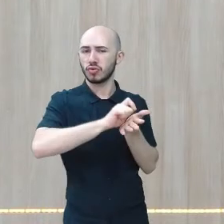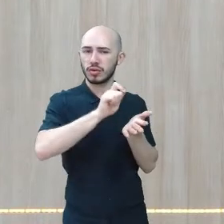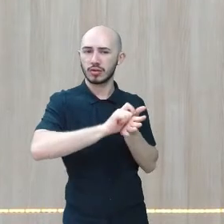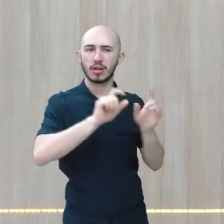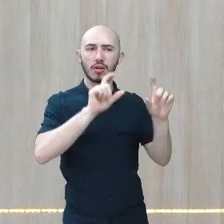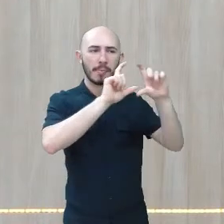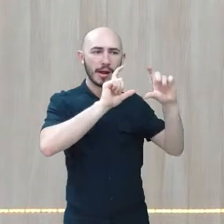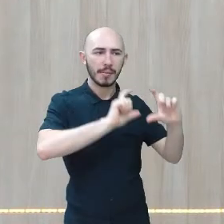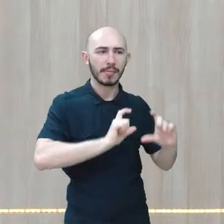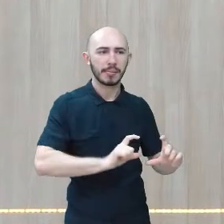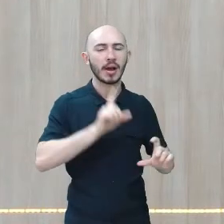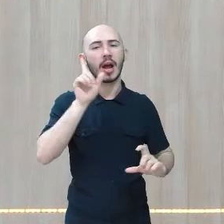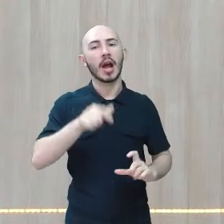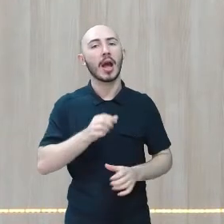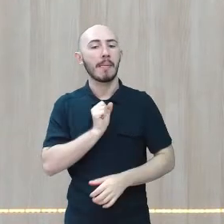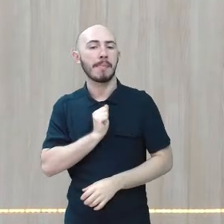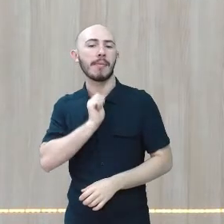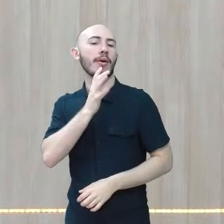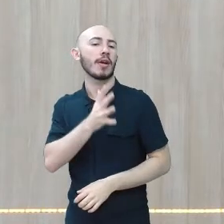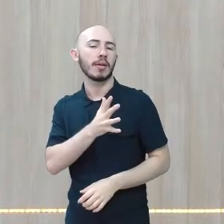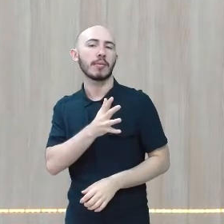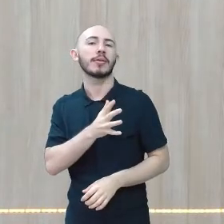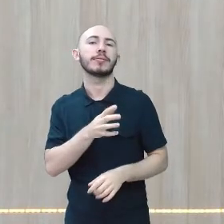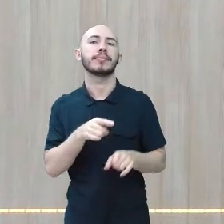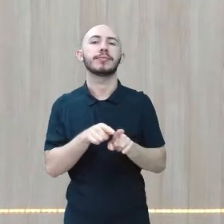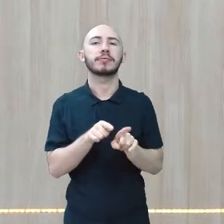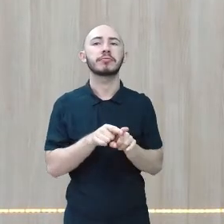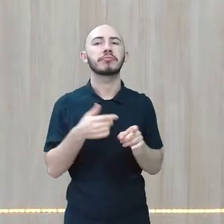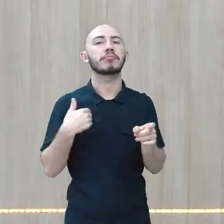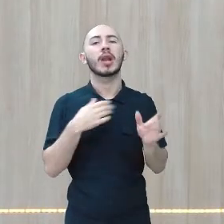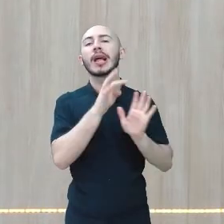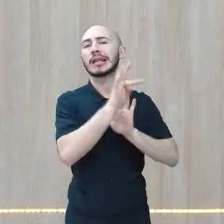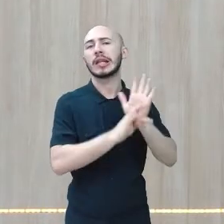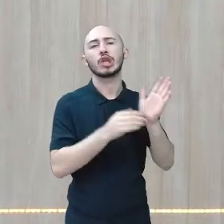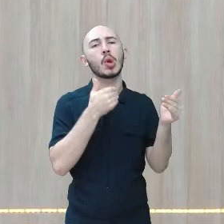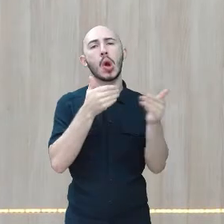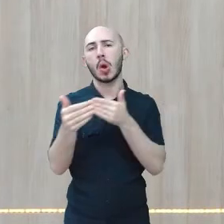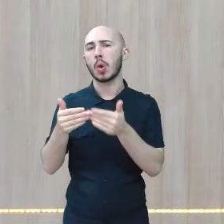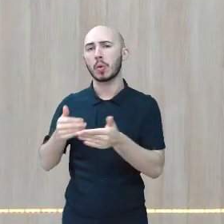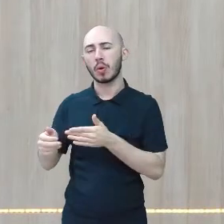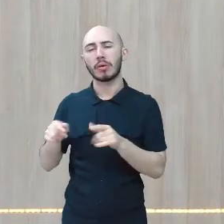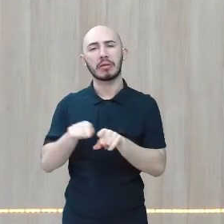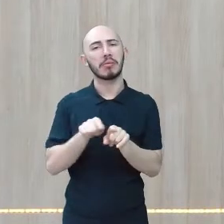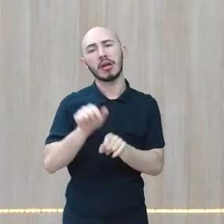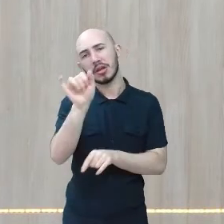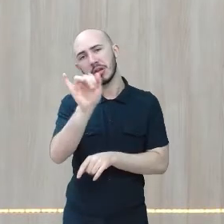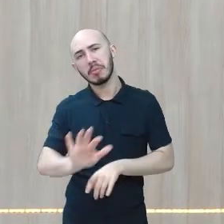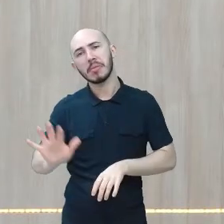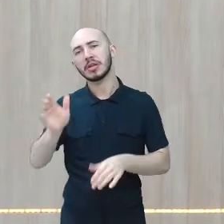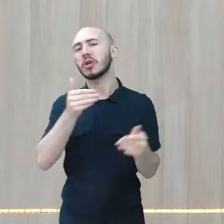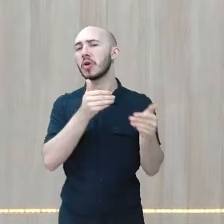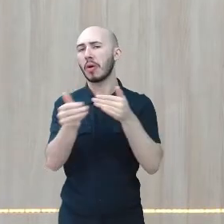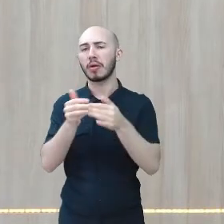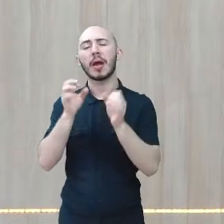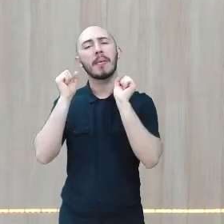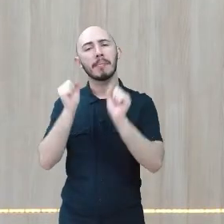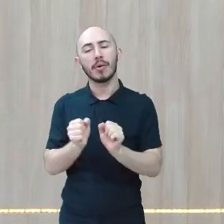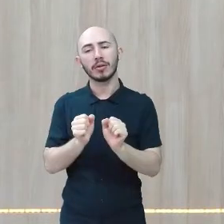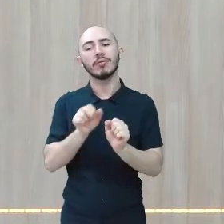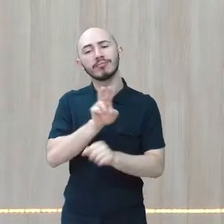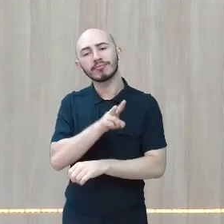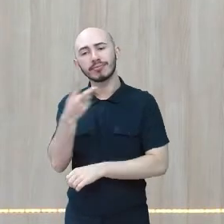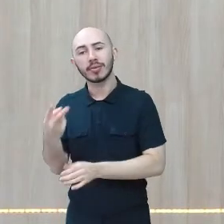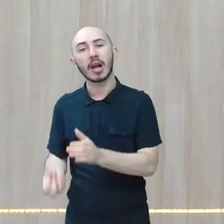um poema e que de qualquer texto, de qualquer imagem, você pode fazer